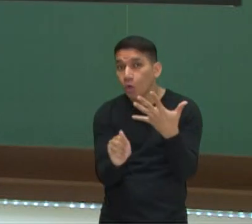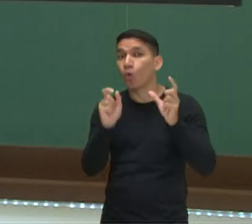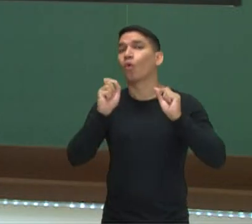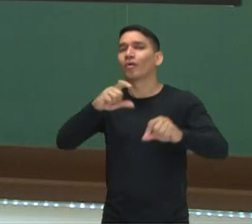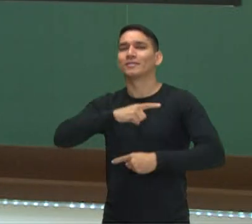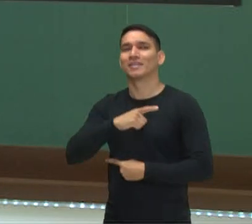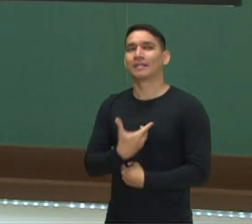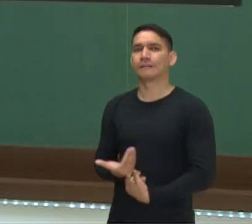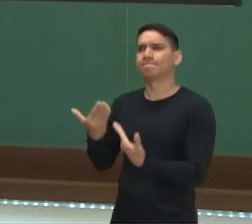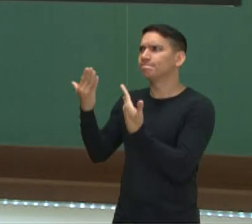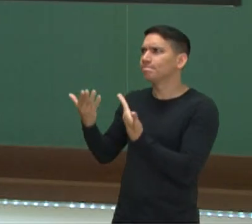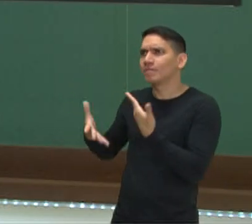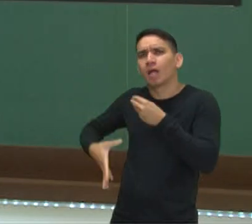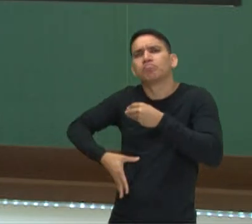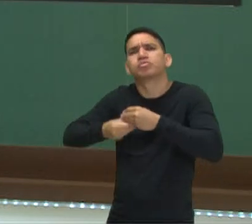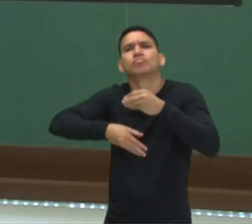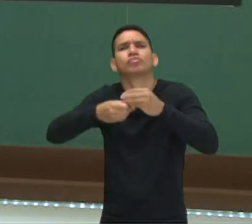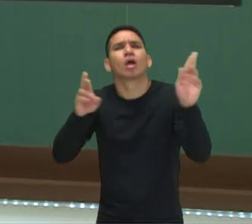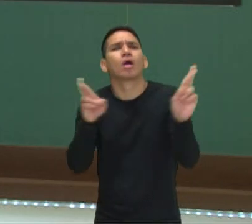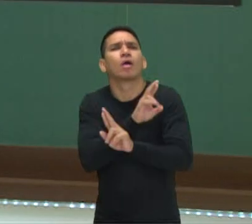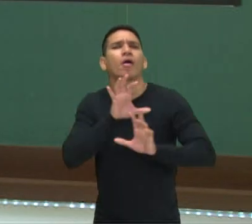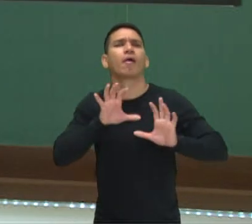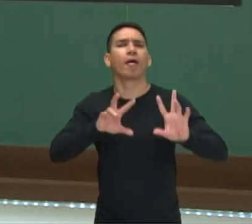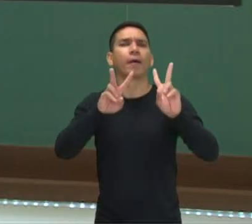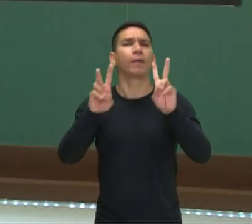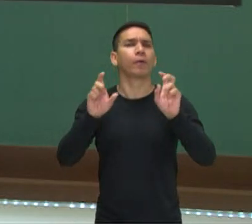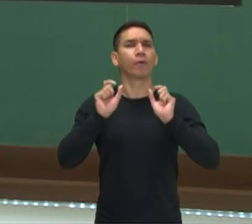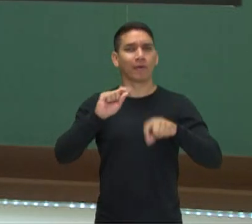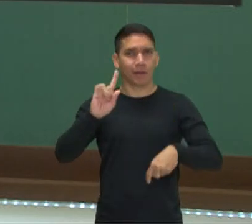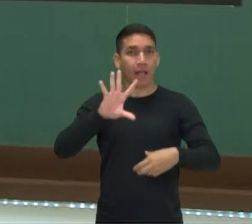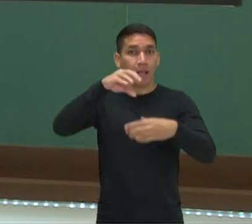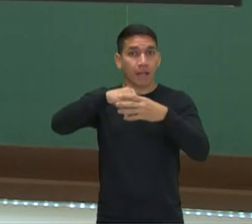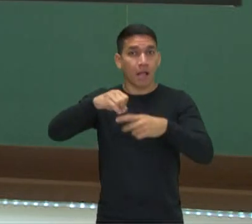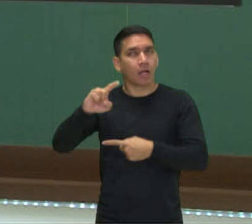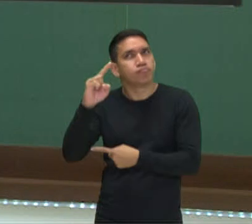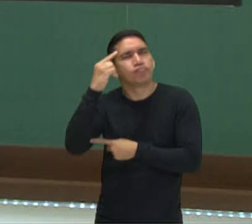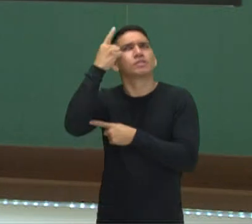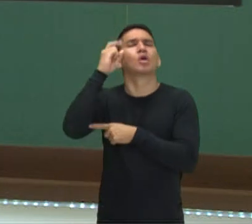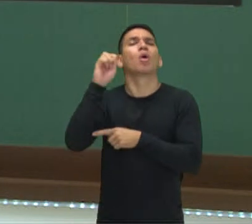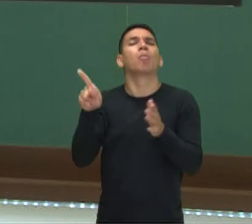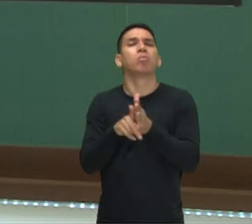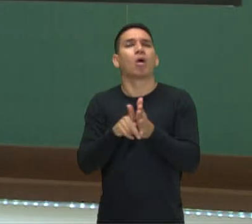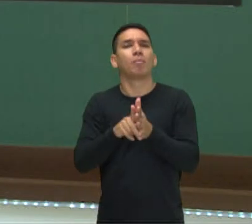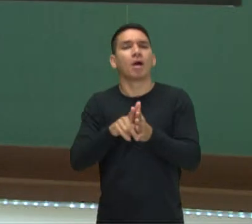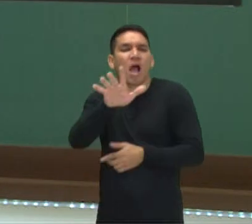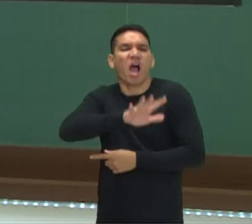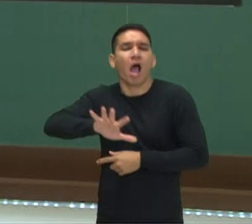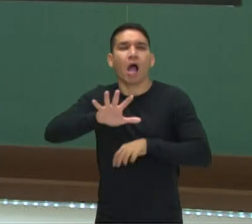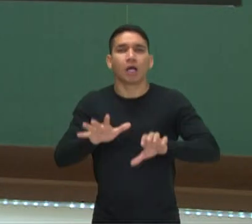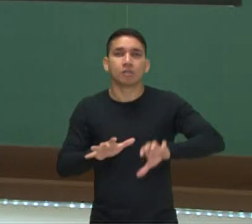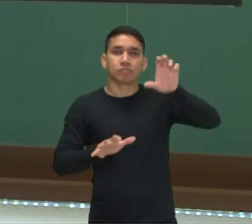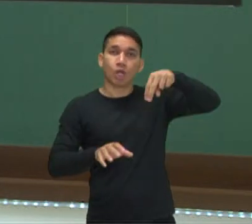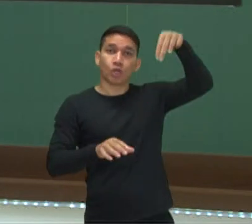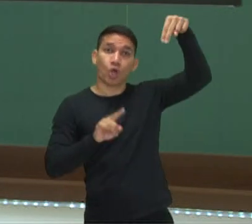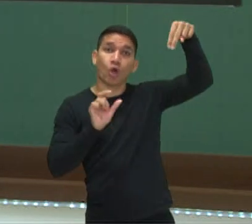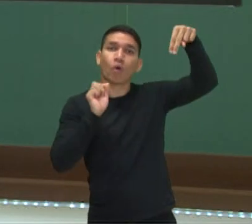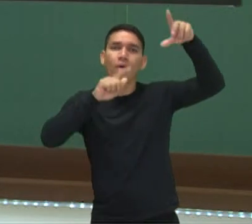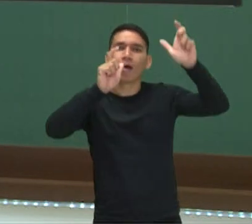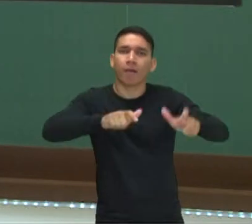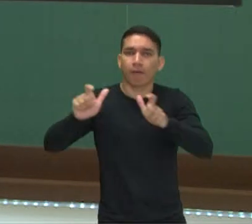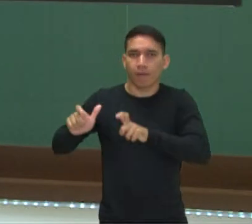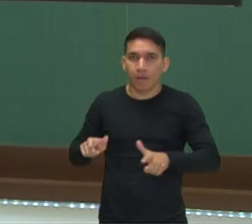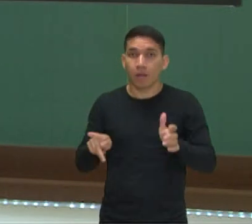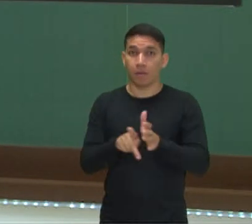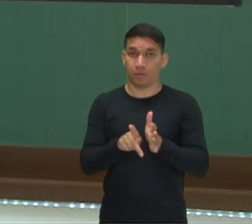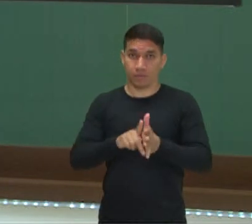podemos acrescentar em relação a esse assunto dentro da ideia ali de trabalhar a região norte, né? Está localizada, então,